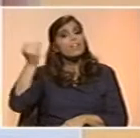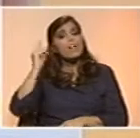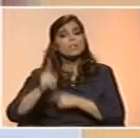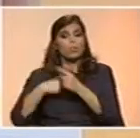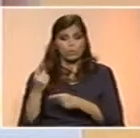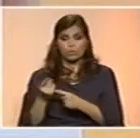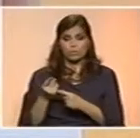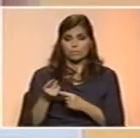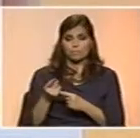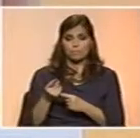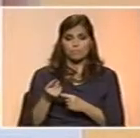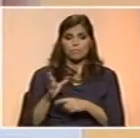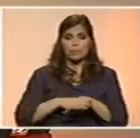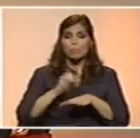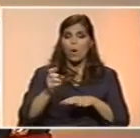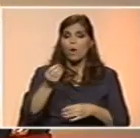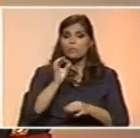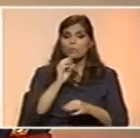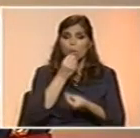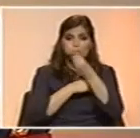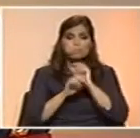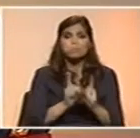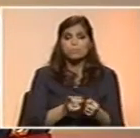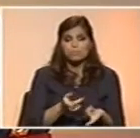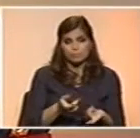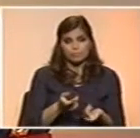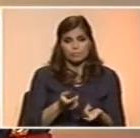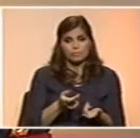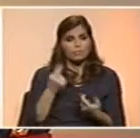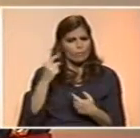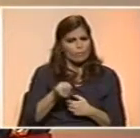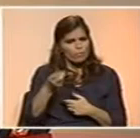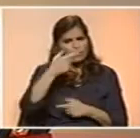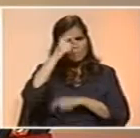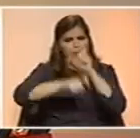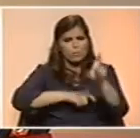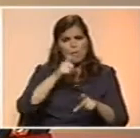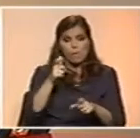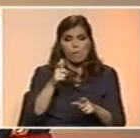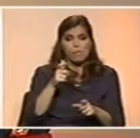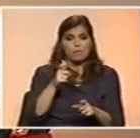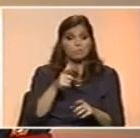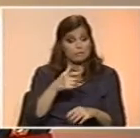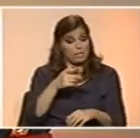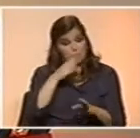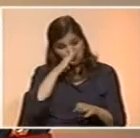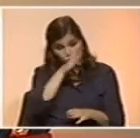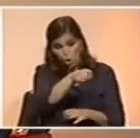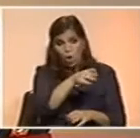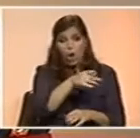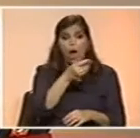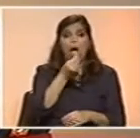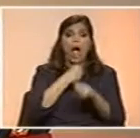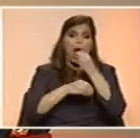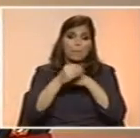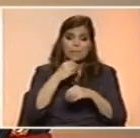pessoas neste tipo de alimentação? Há muitas pessoas que optam por a alimentação vegetariana pelo facto de